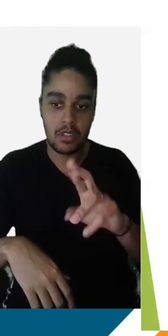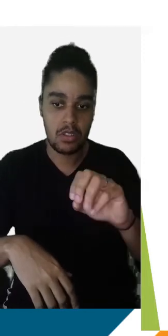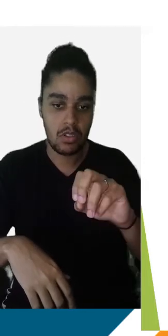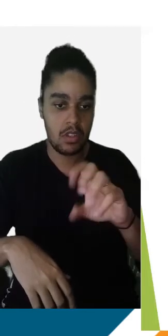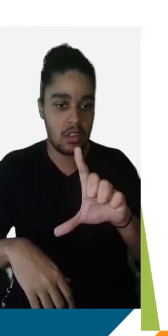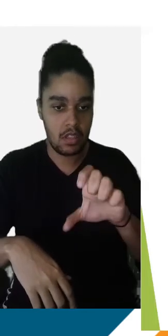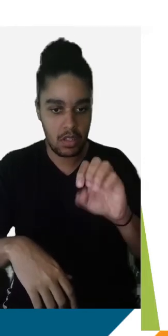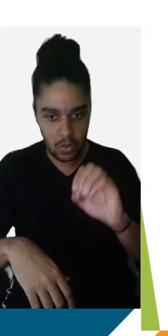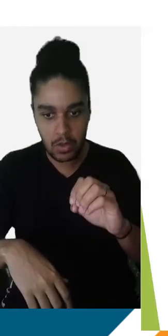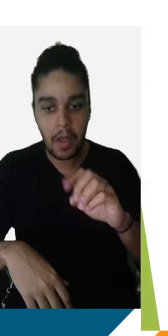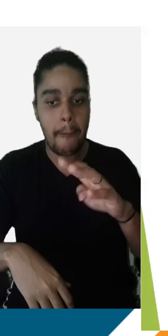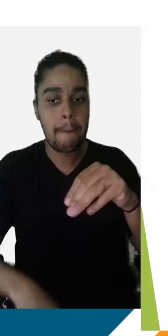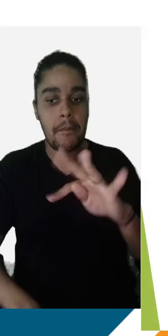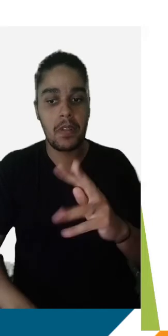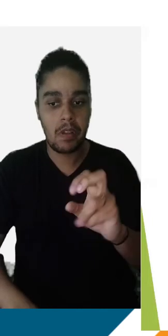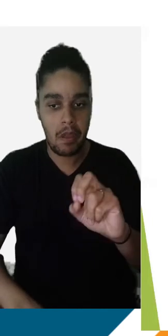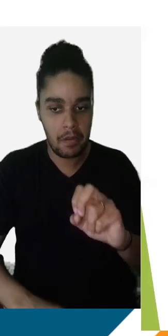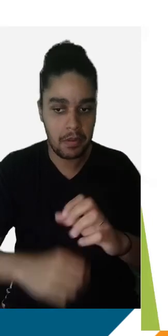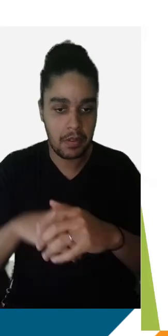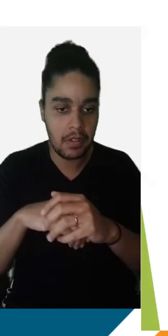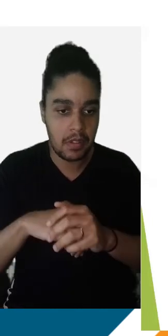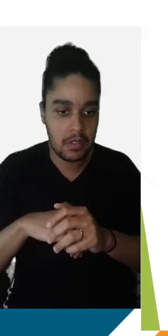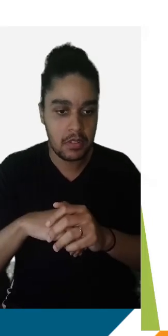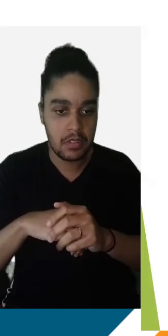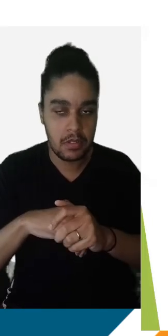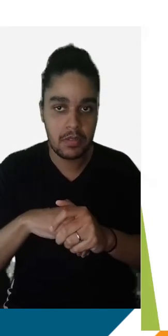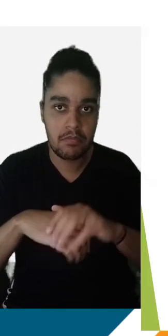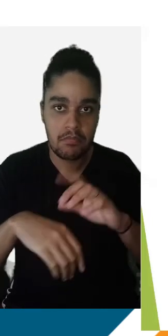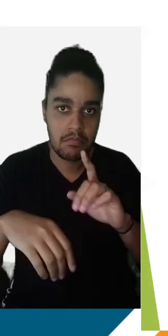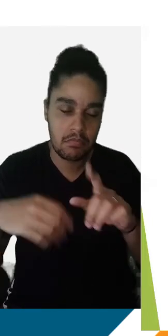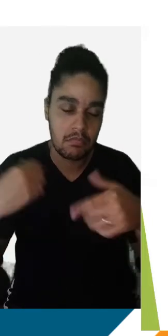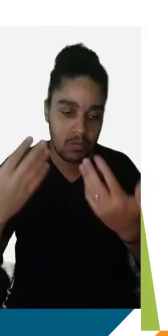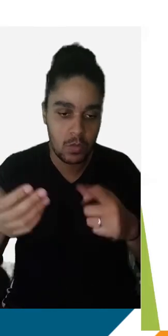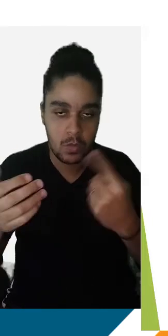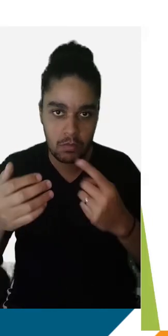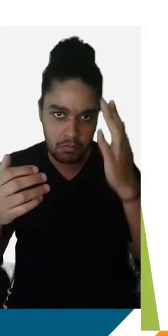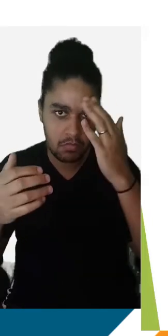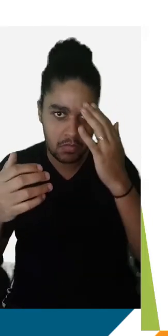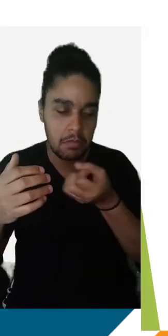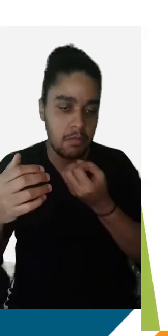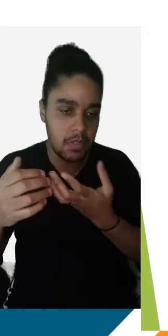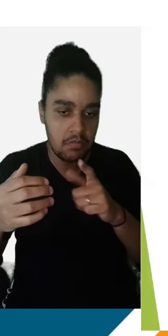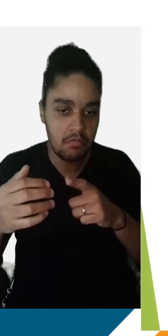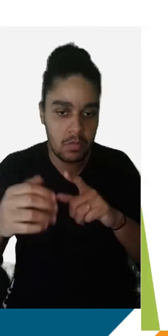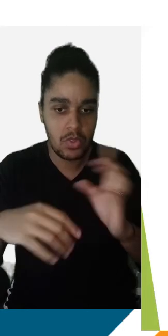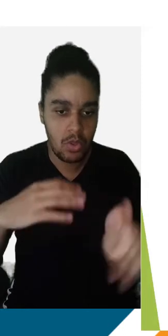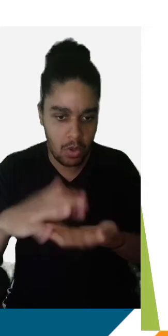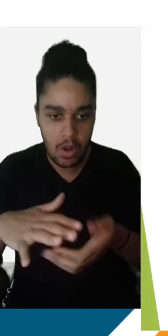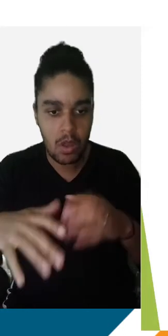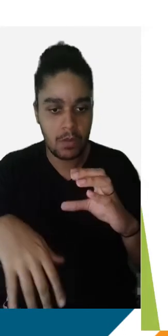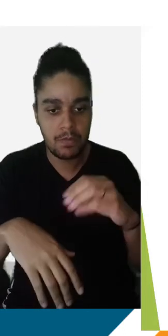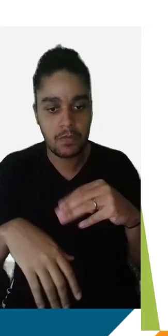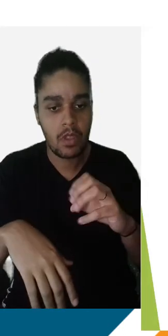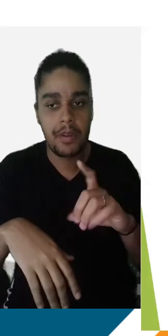também é uma commodity, mas não é agrícola, tudo bem? É aí um combustível fóssil que a gente sabe muito bem, né? E todas as commodities têm